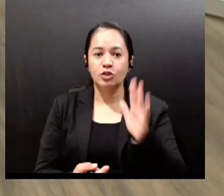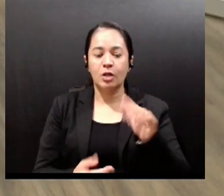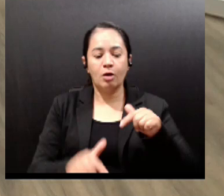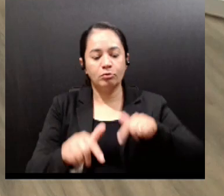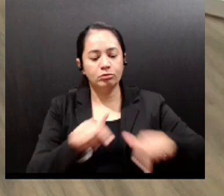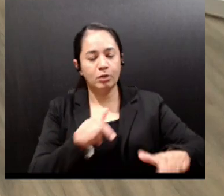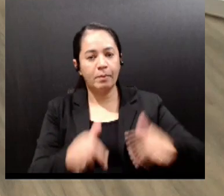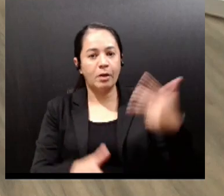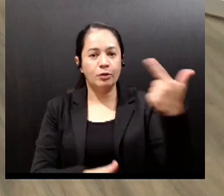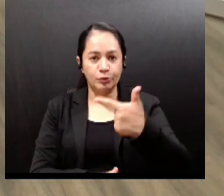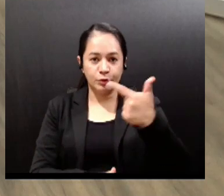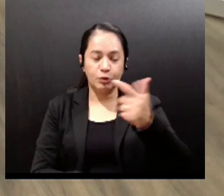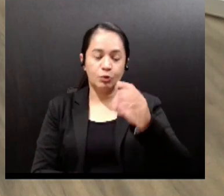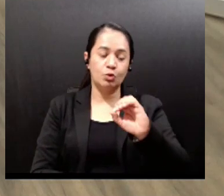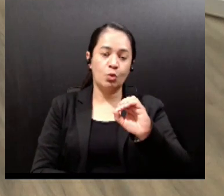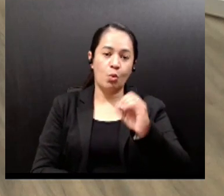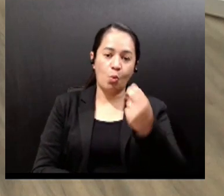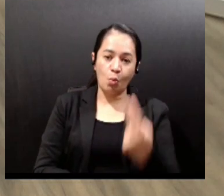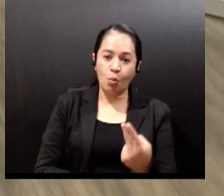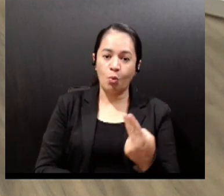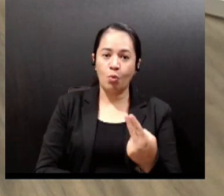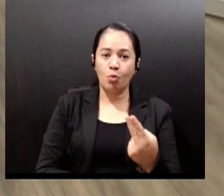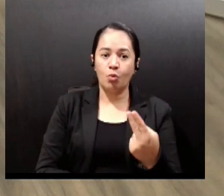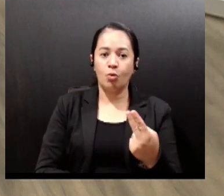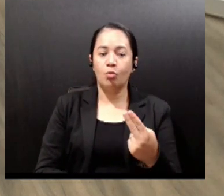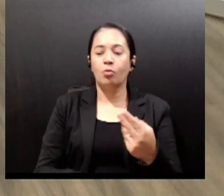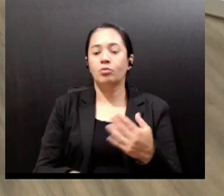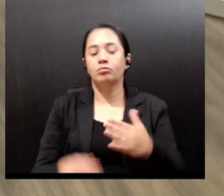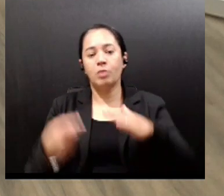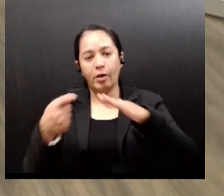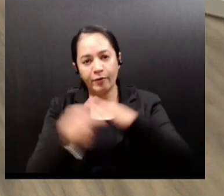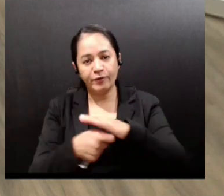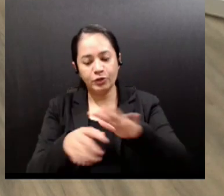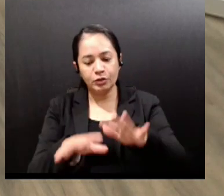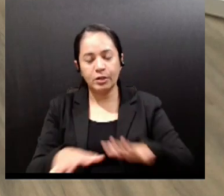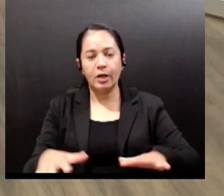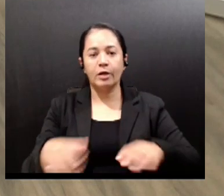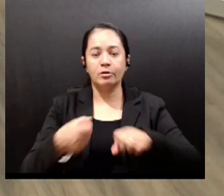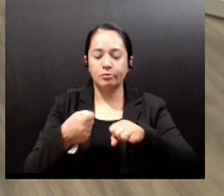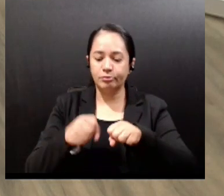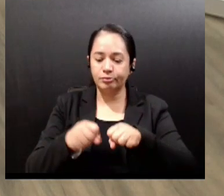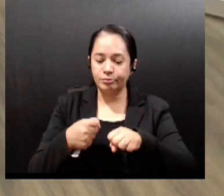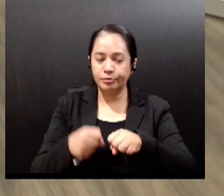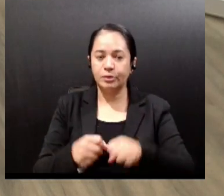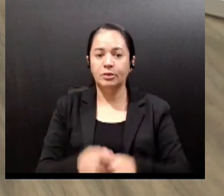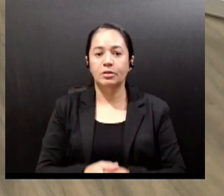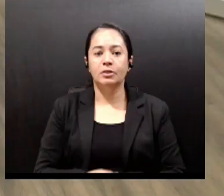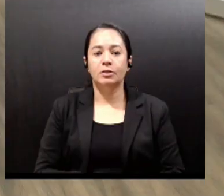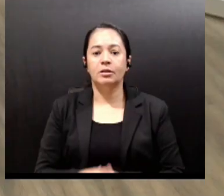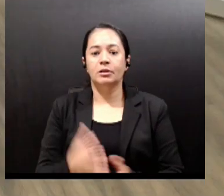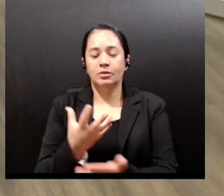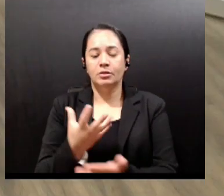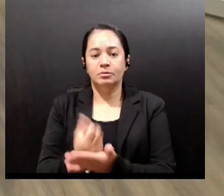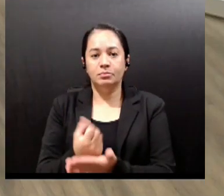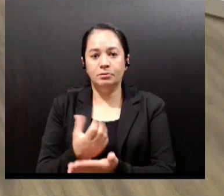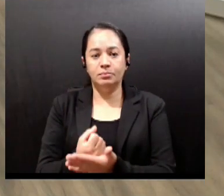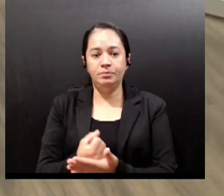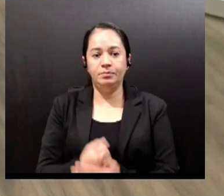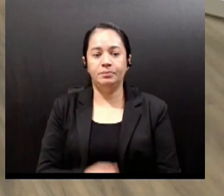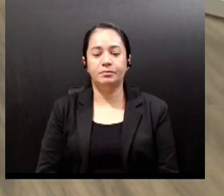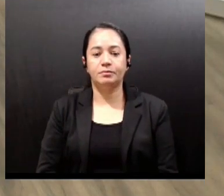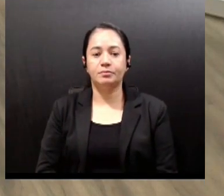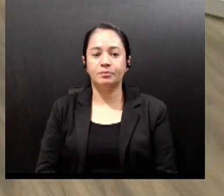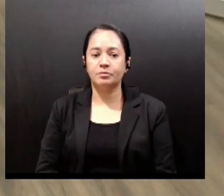ou para investir mesmo, né, nessa carreira de motorista por aplicativo, e aí pensa, bom, eu vou tirar minha habilitação